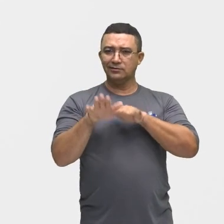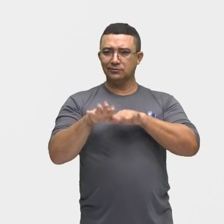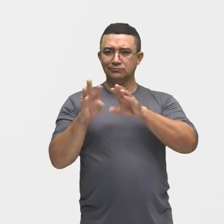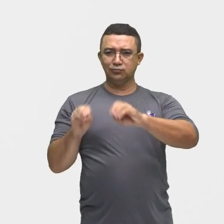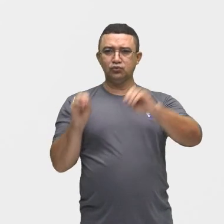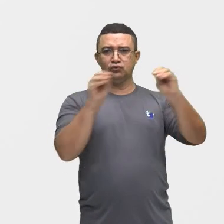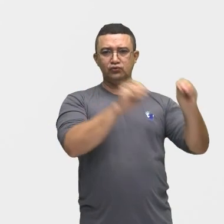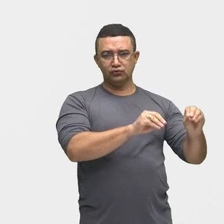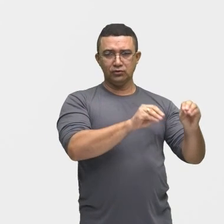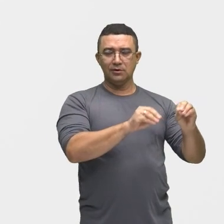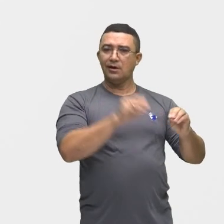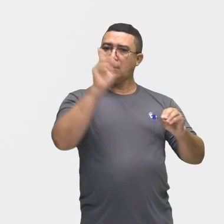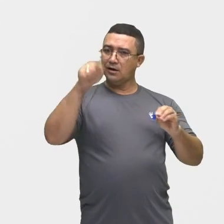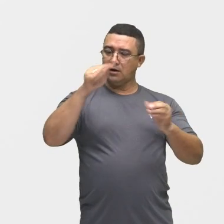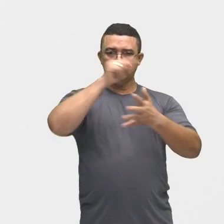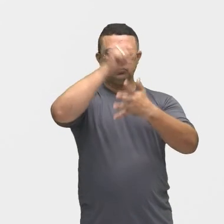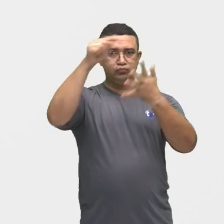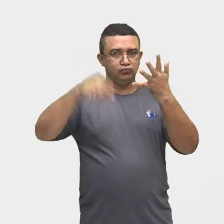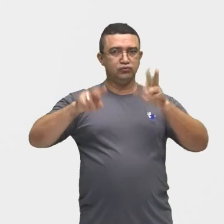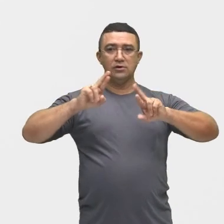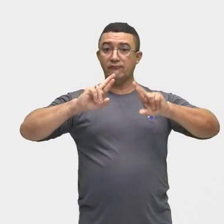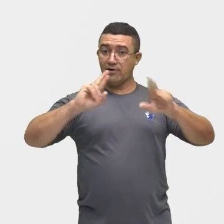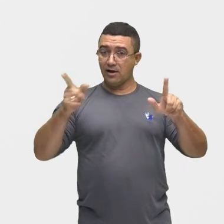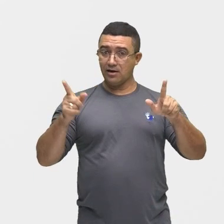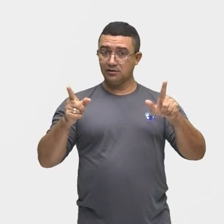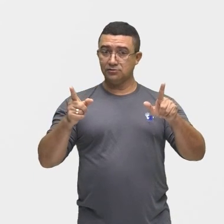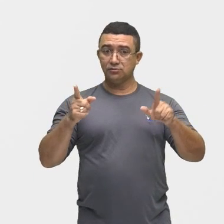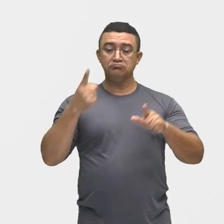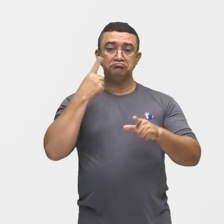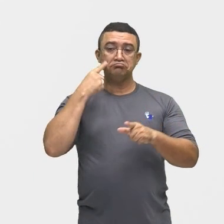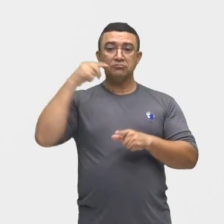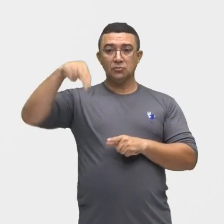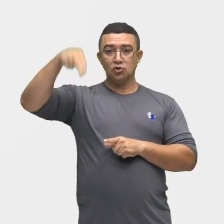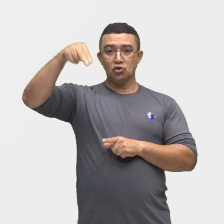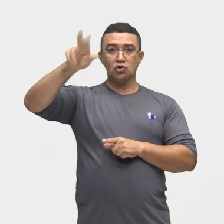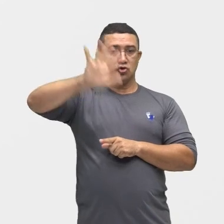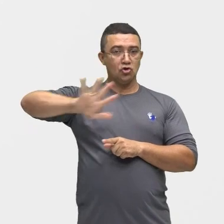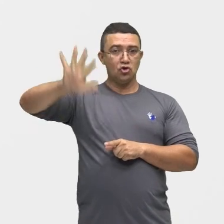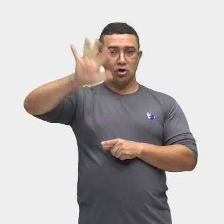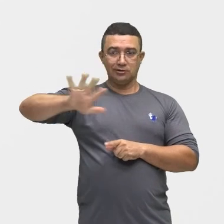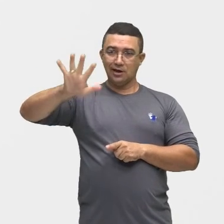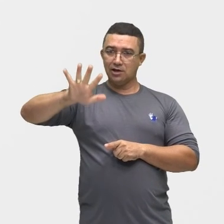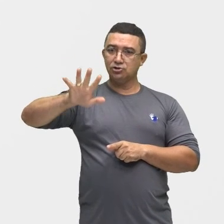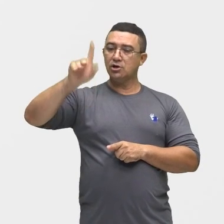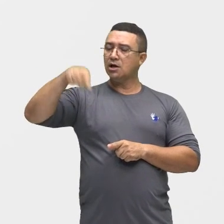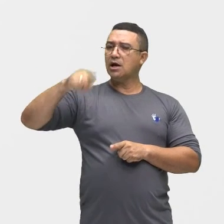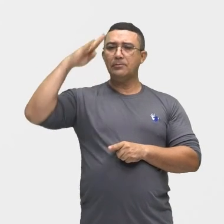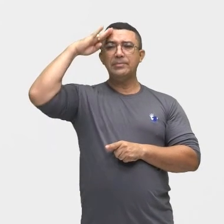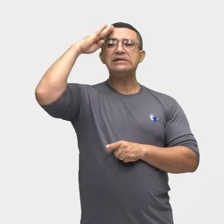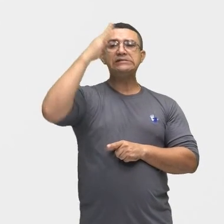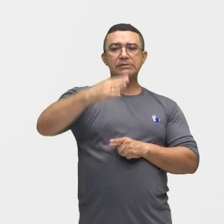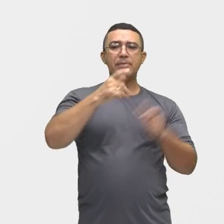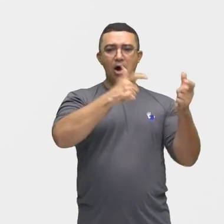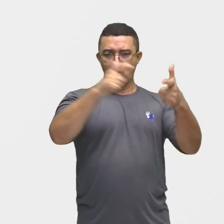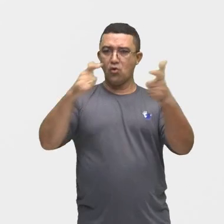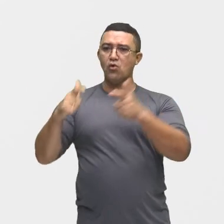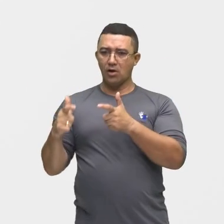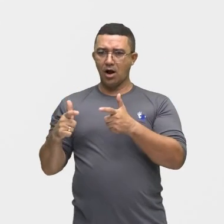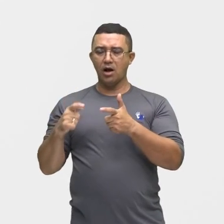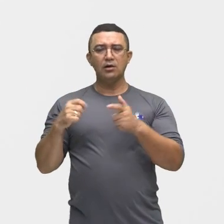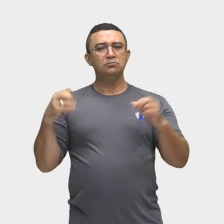mais diversificados, né? No entanto, a gente tem aí o Nordeste, né, como protagonista aí de grandes